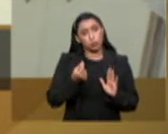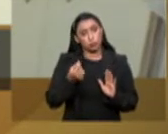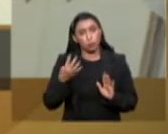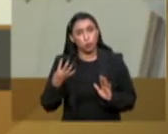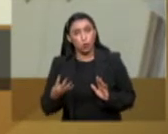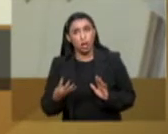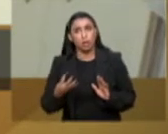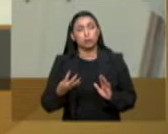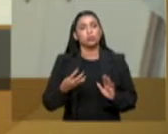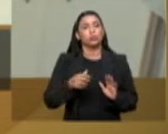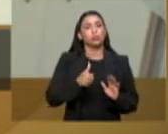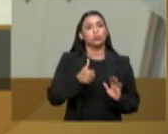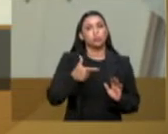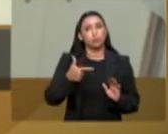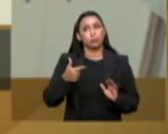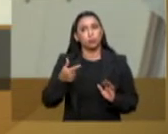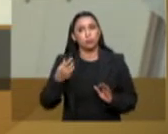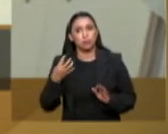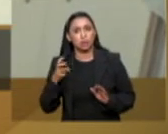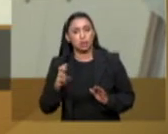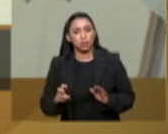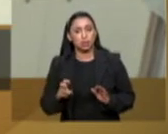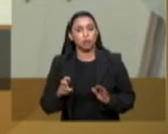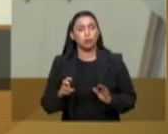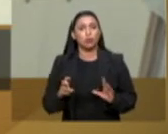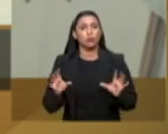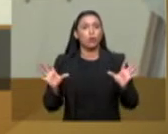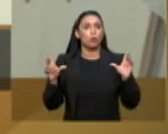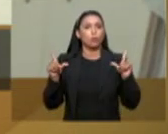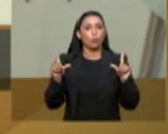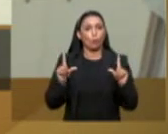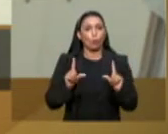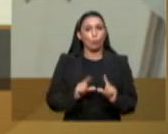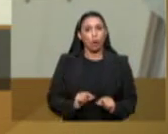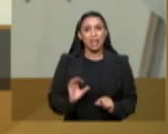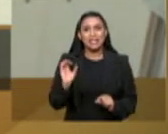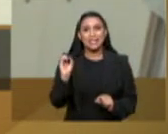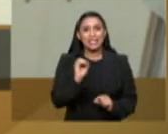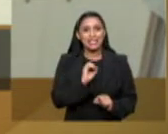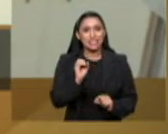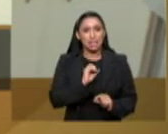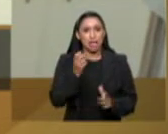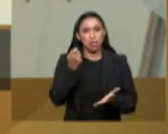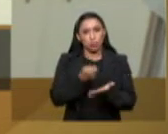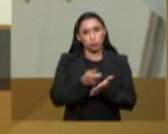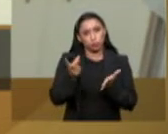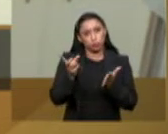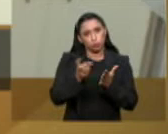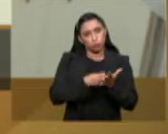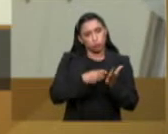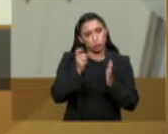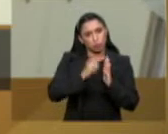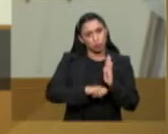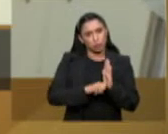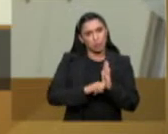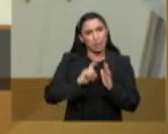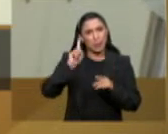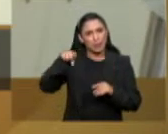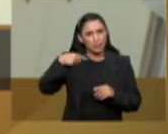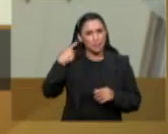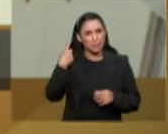primeiro em 2005, o segundo, que reduziram a zero a tributação. E depois de passados 10